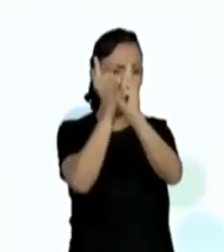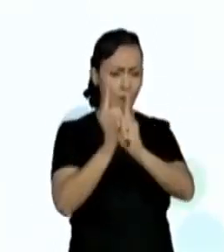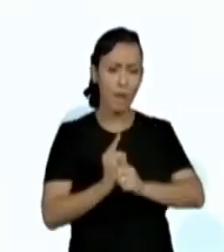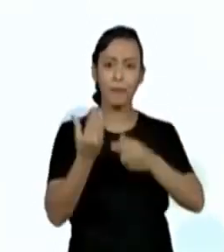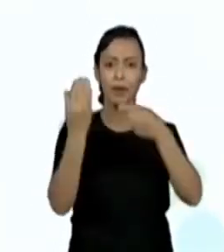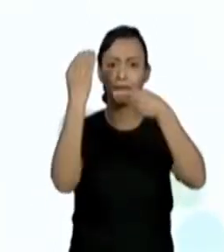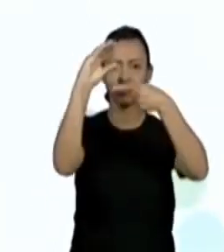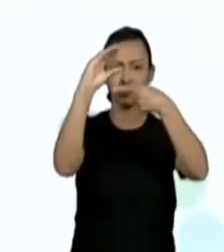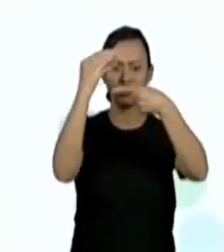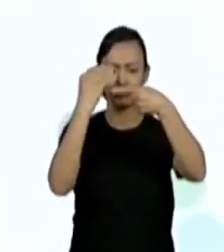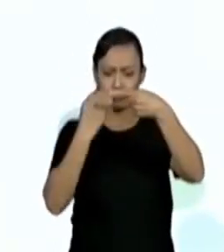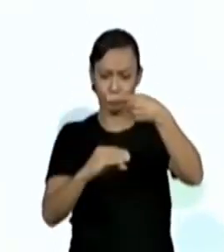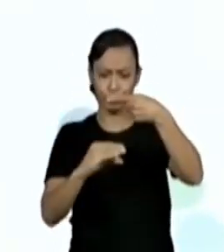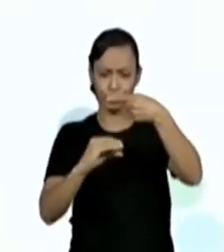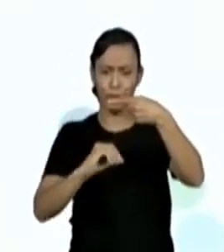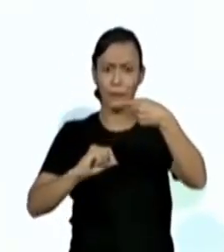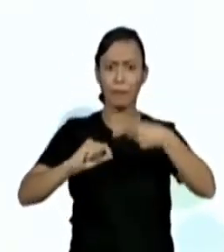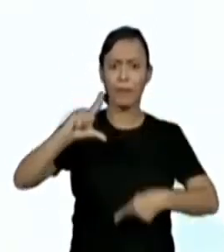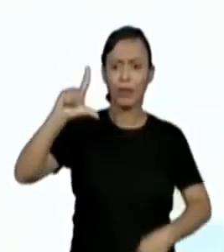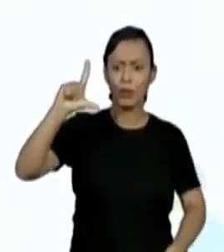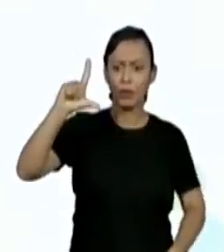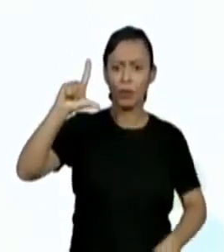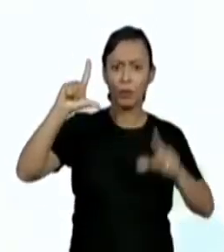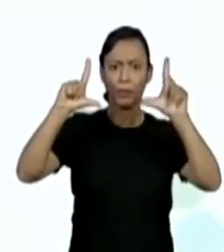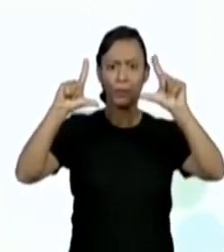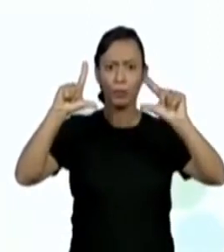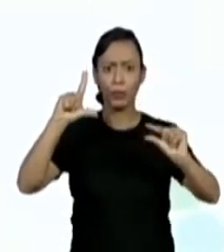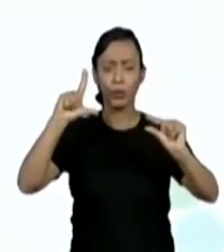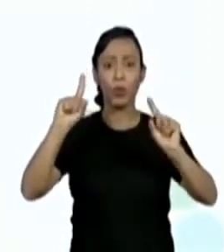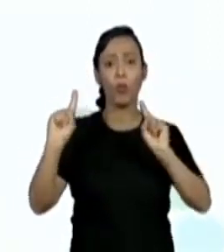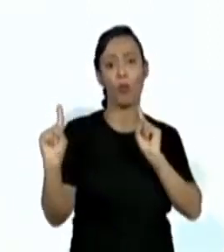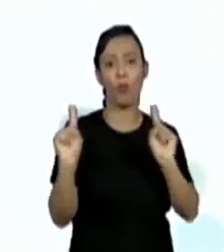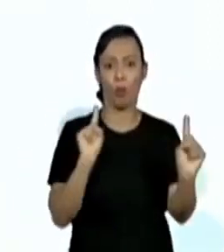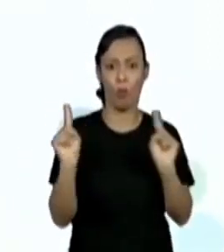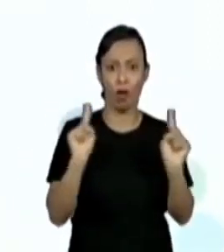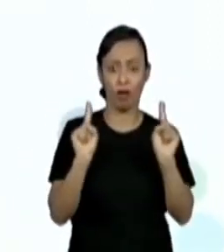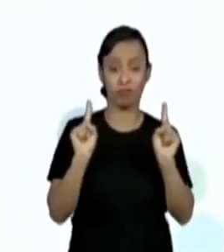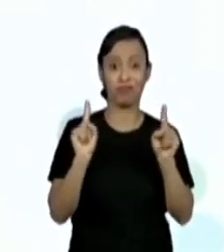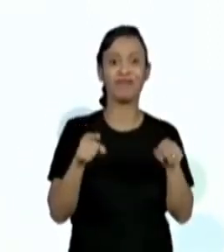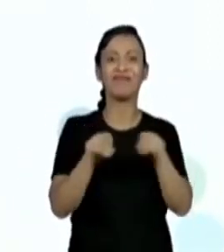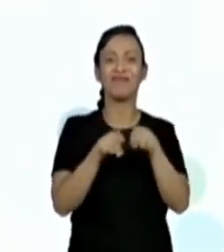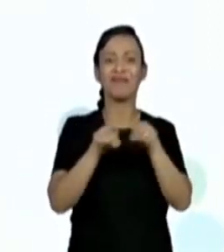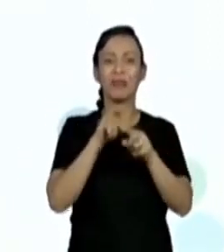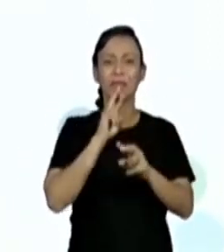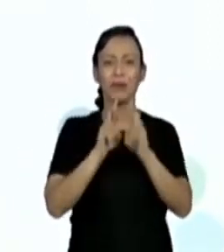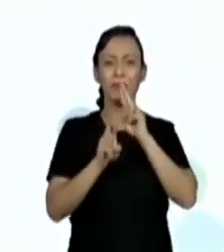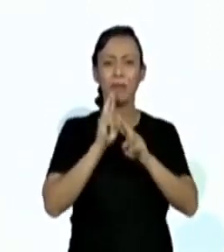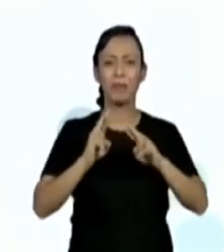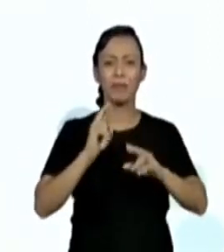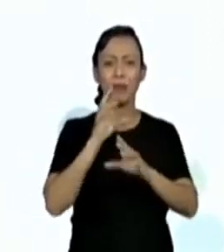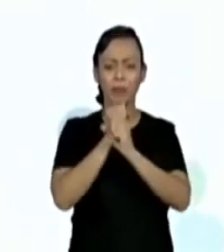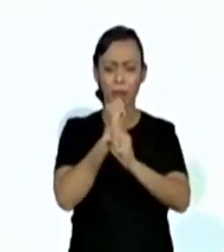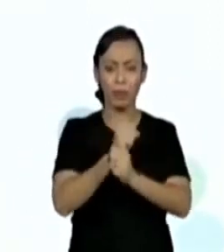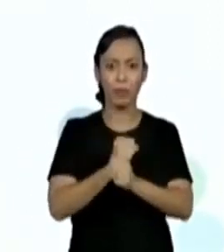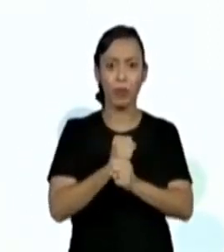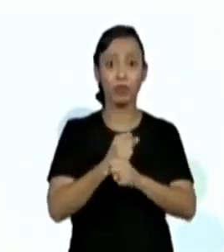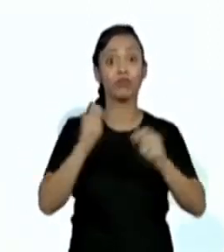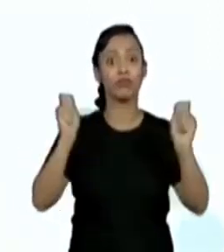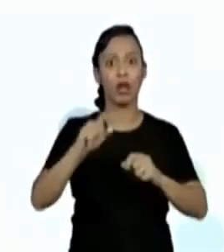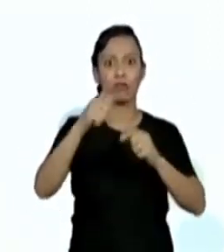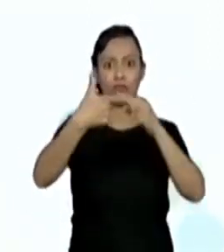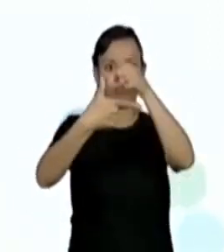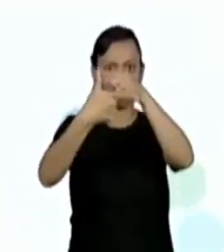frações menores e maiores que a unidade associando-as ao resultado de uma divisão ou a